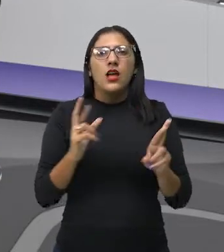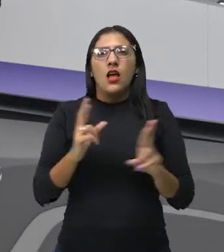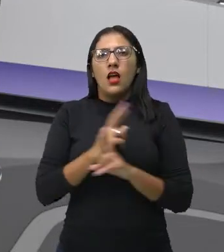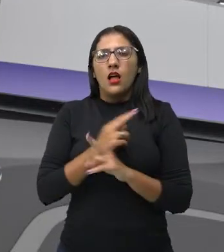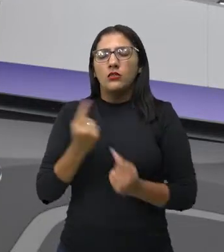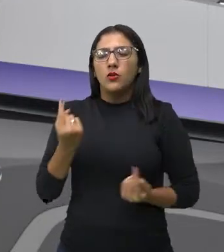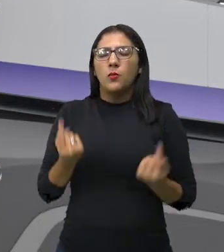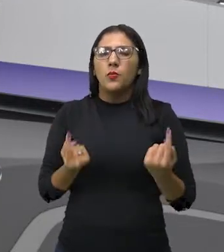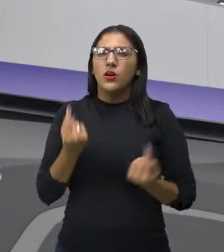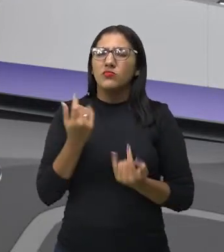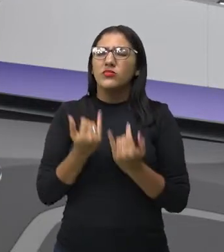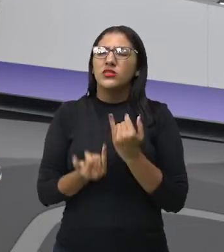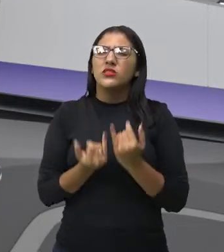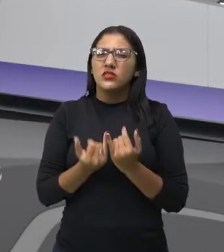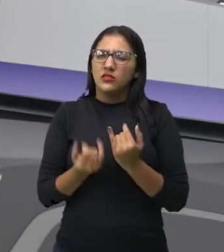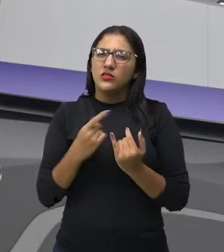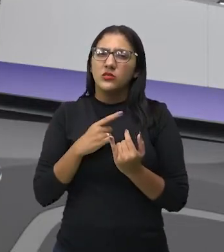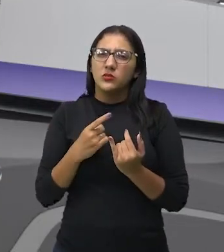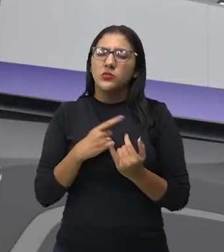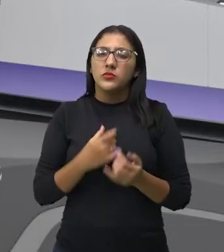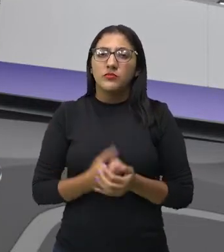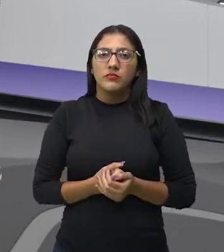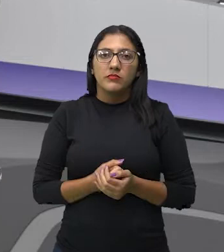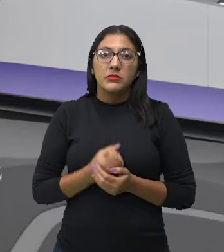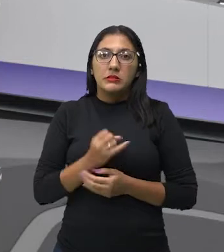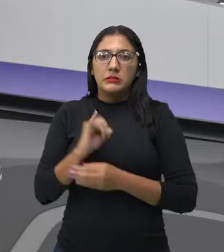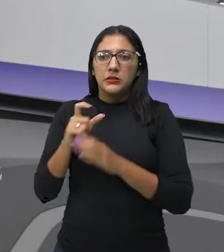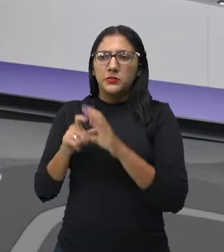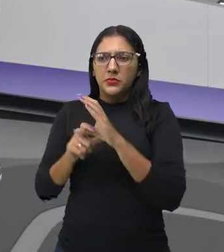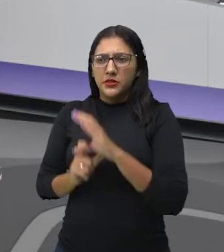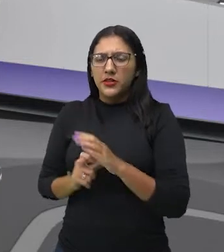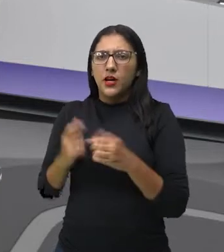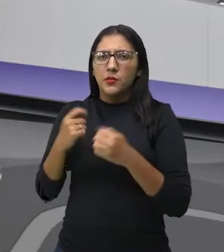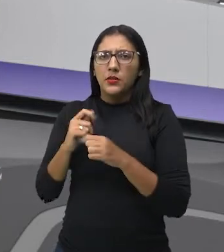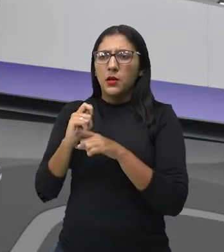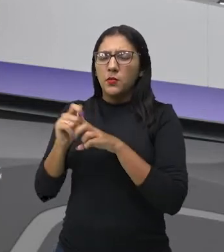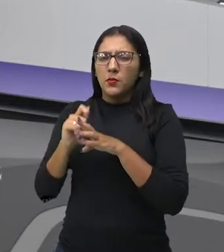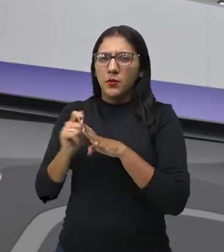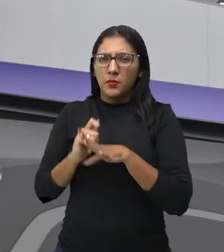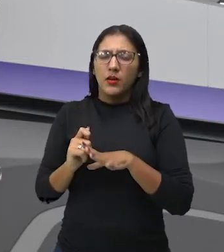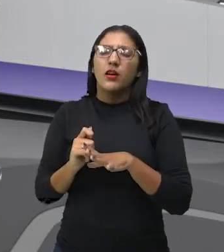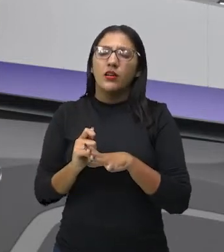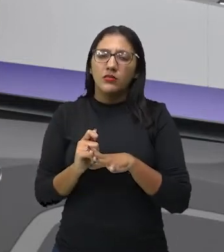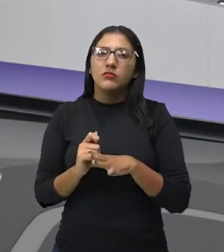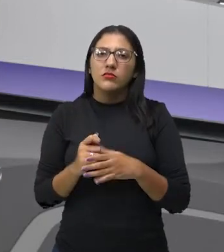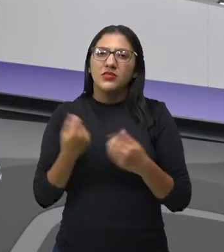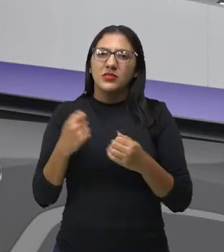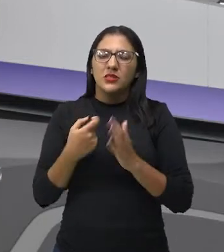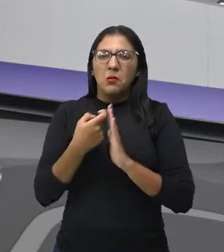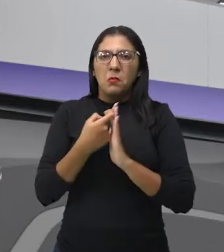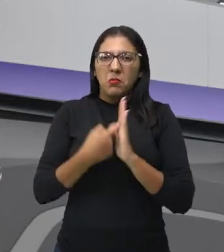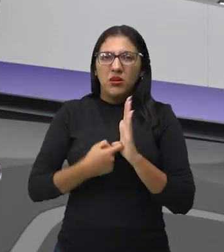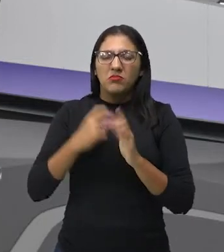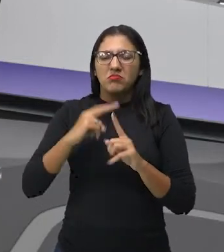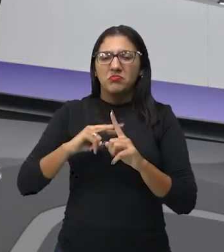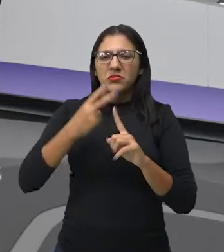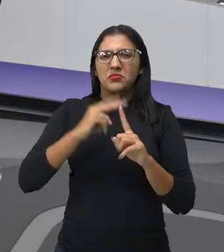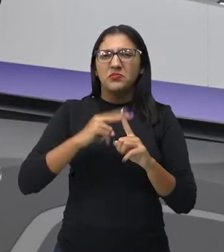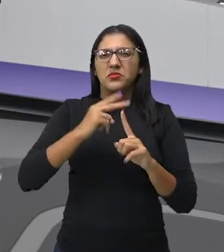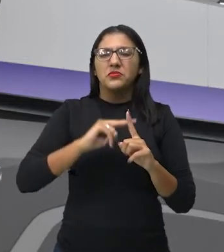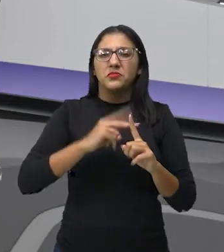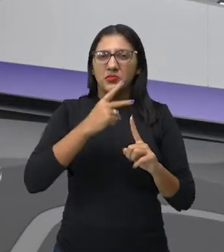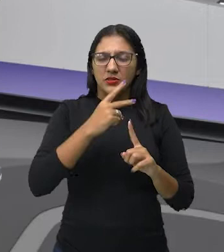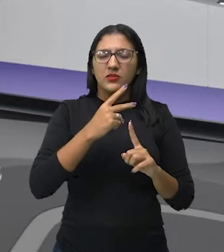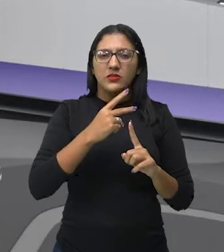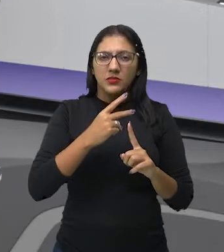mesma ideia dele emprestar um dinheiro, tá bom? Se vai emprestar porque ele vai pagar parcelado, então ele também vai ter que pagar juros